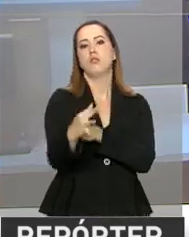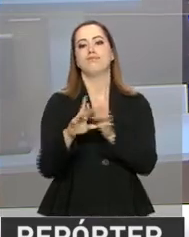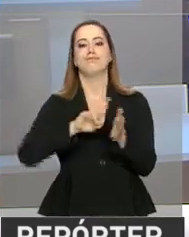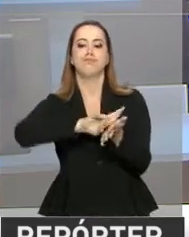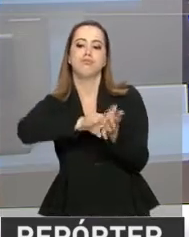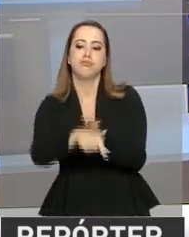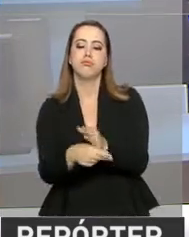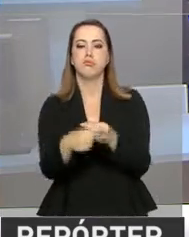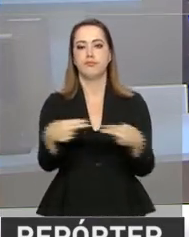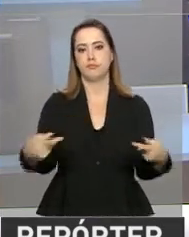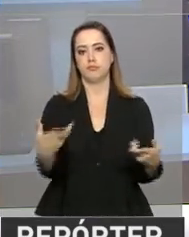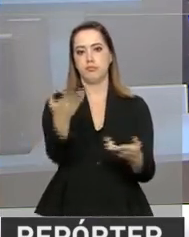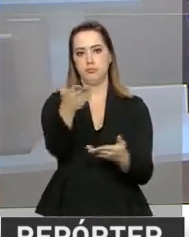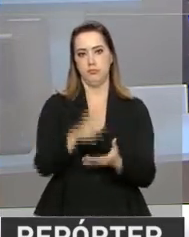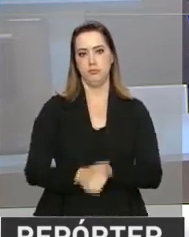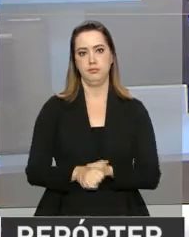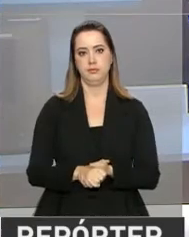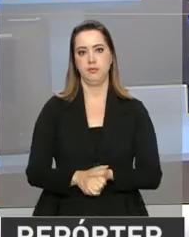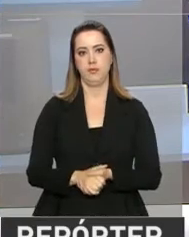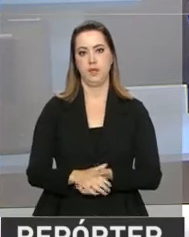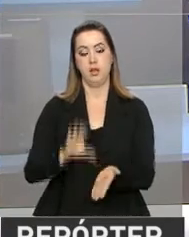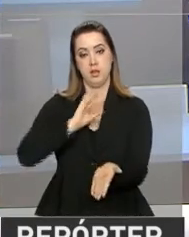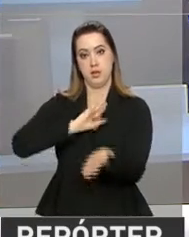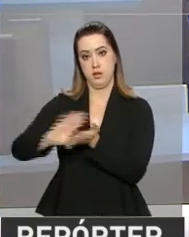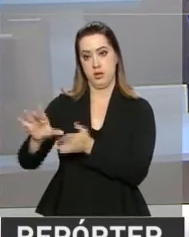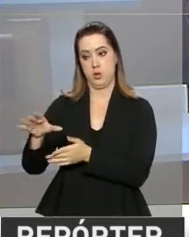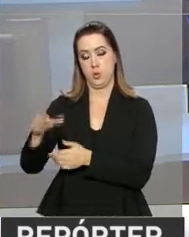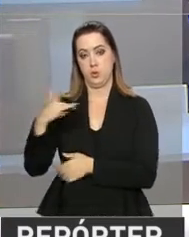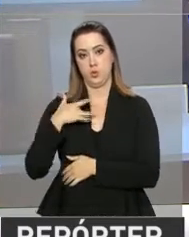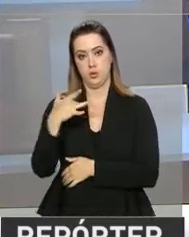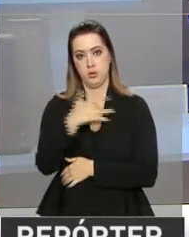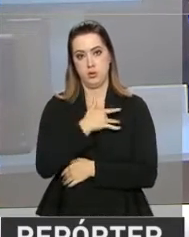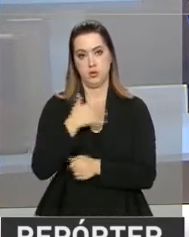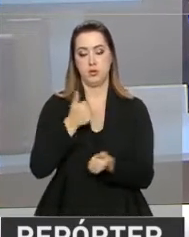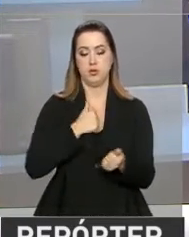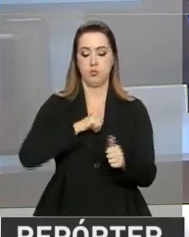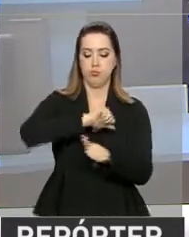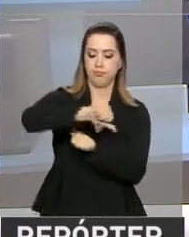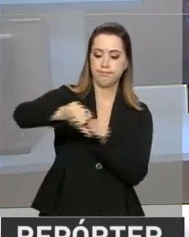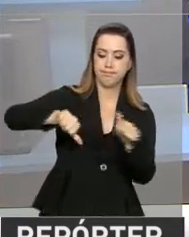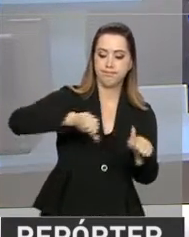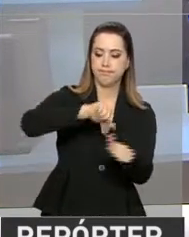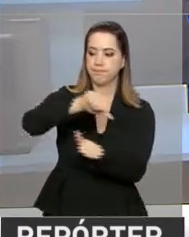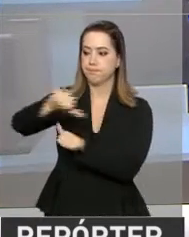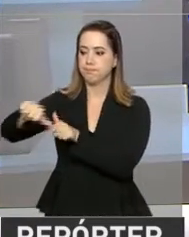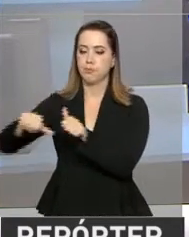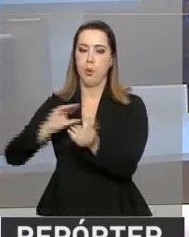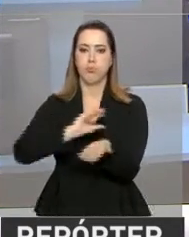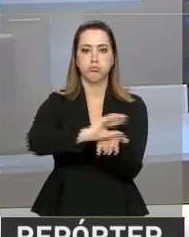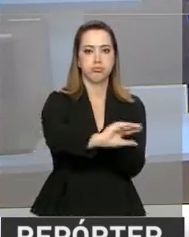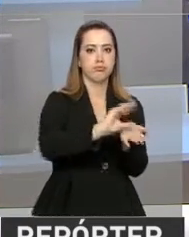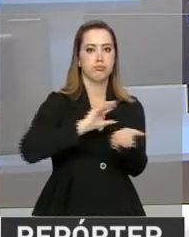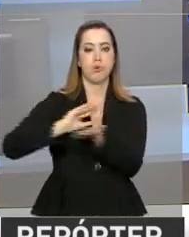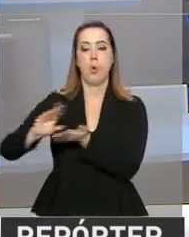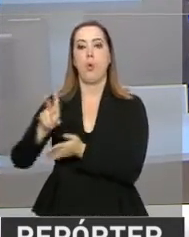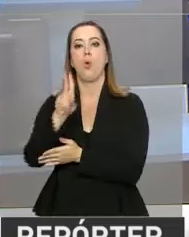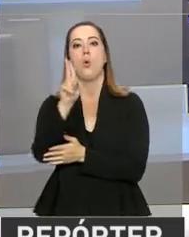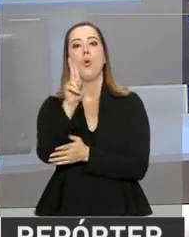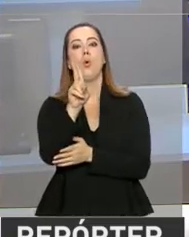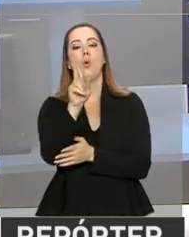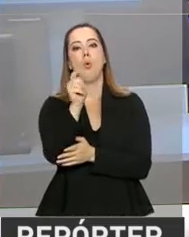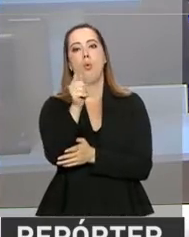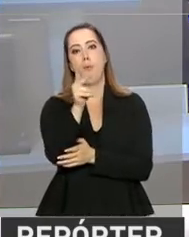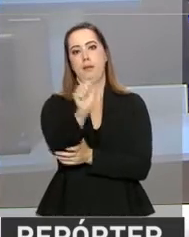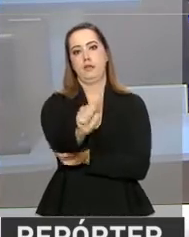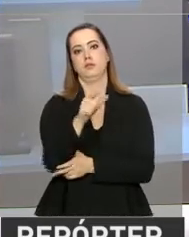coisas os recursos da Saúde vão ser redistribuídas para permitir mais investimentos ao setor As roupas estão